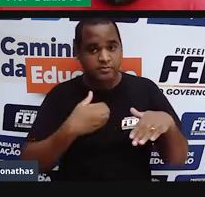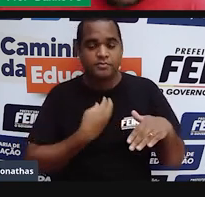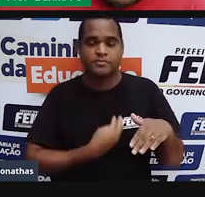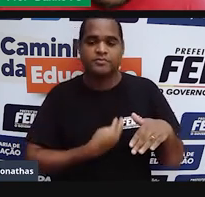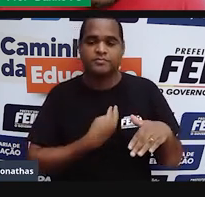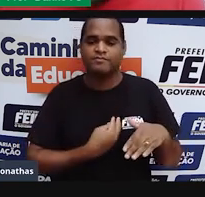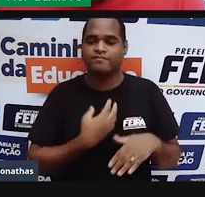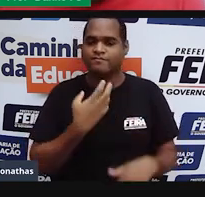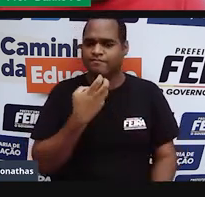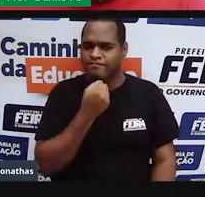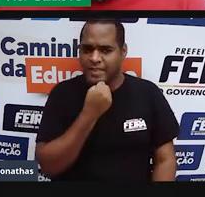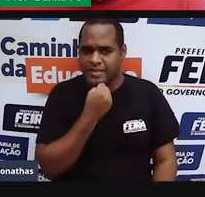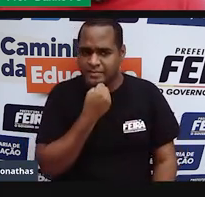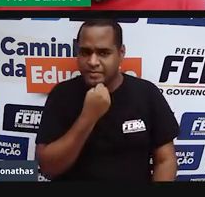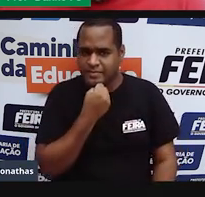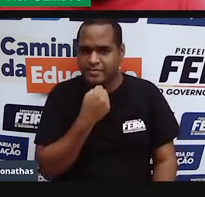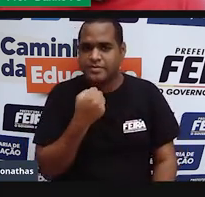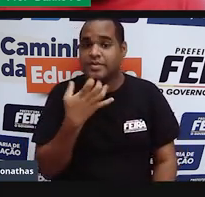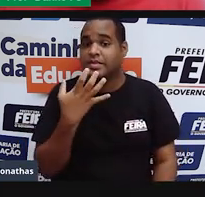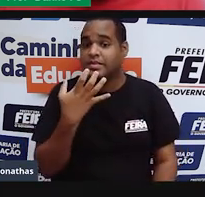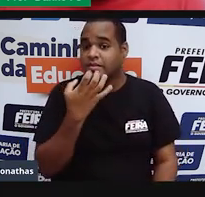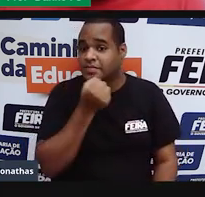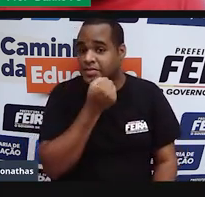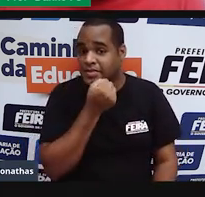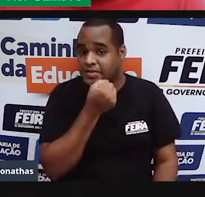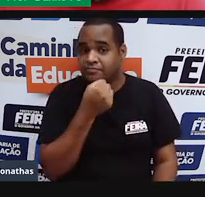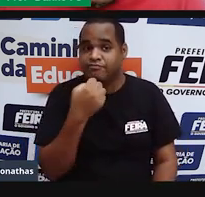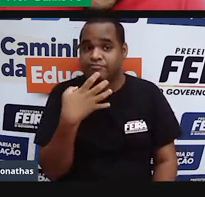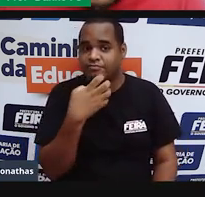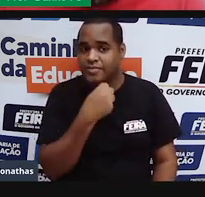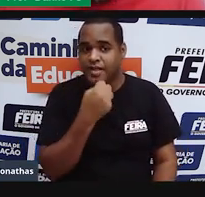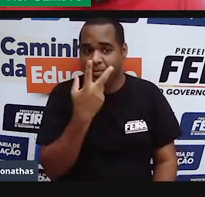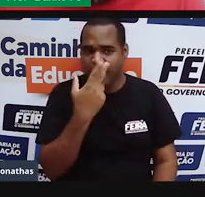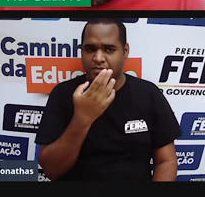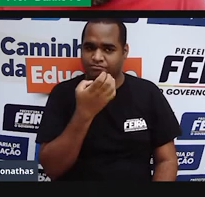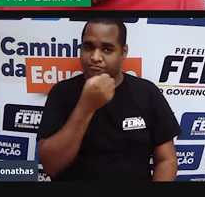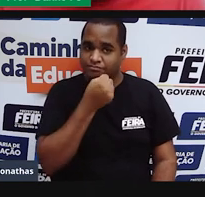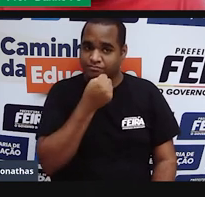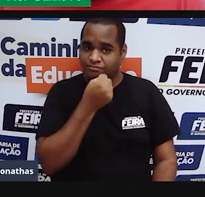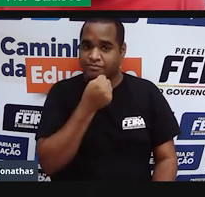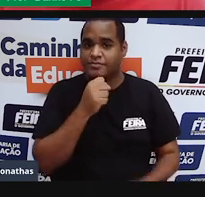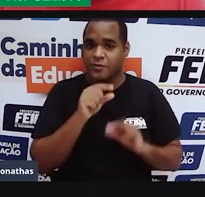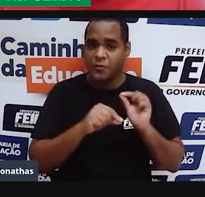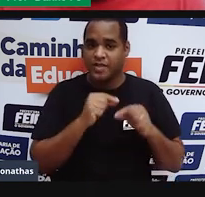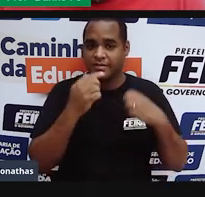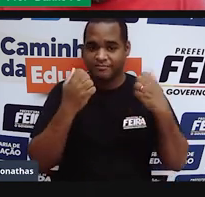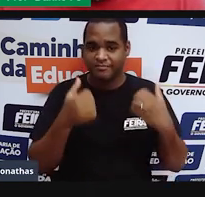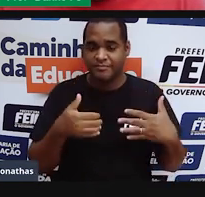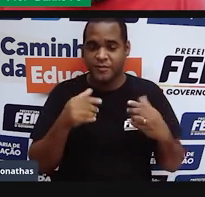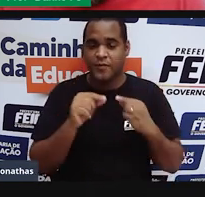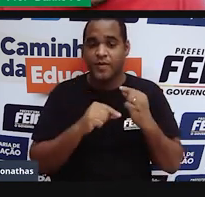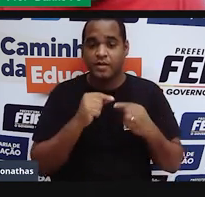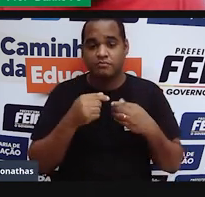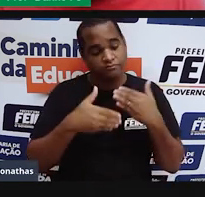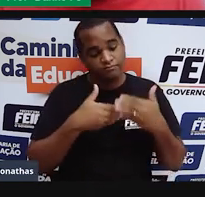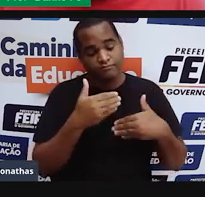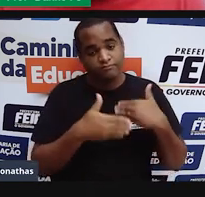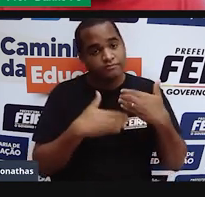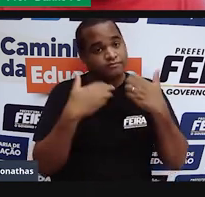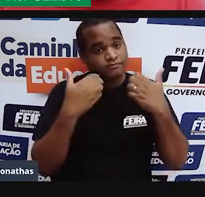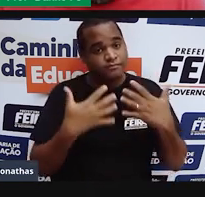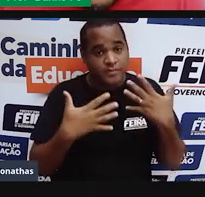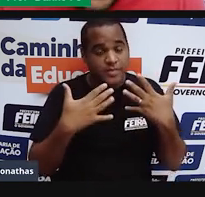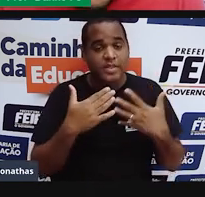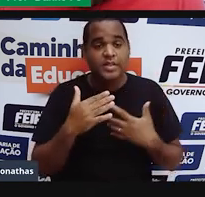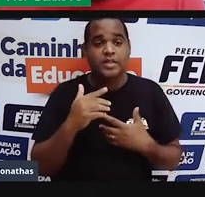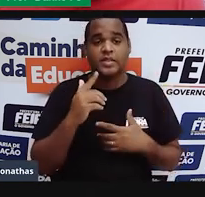acabou apressando, não sei se essa palavra é boa, né? Que já era tarde demais para acontecer. Já era um momento, já tinha passado o momento, mas